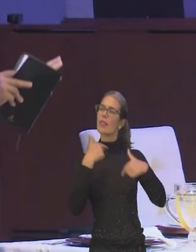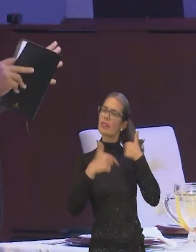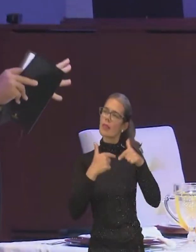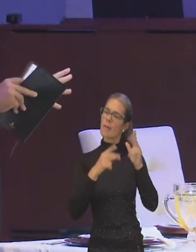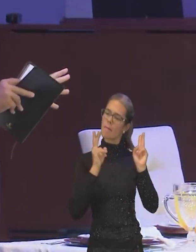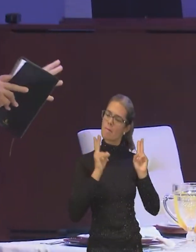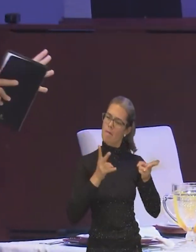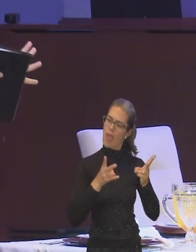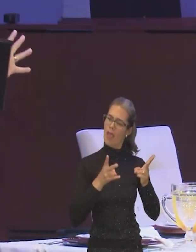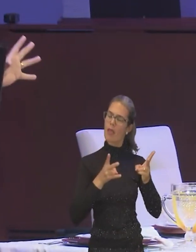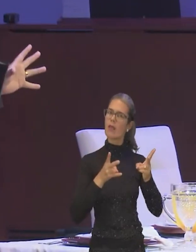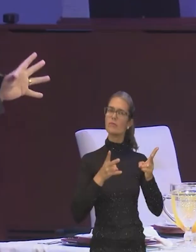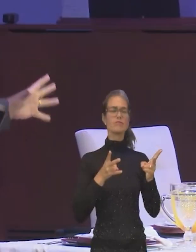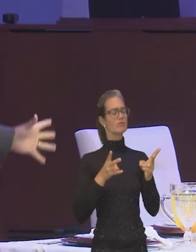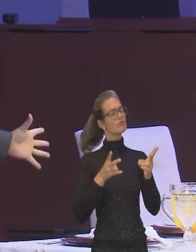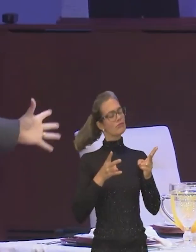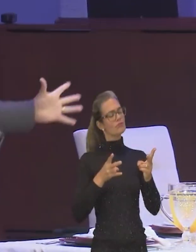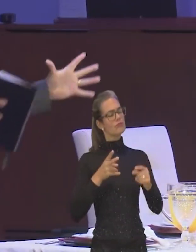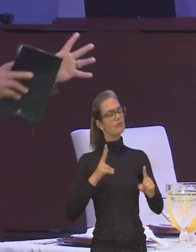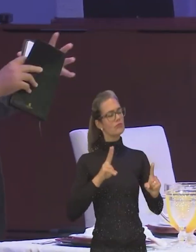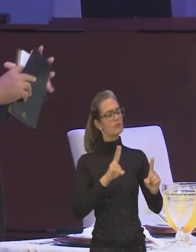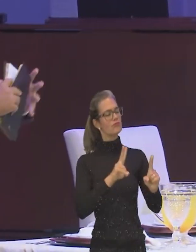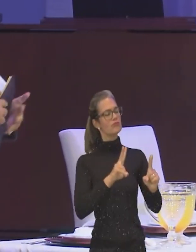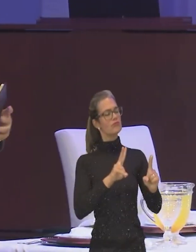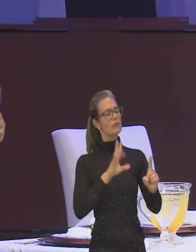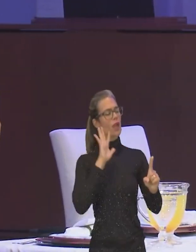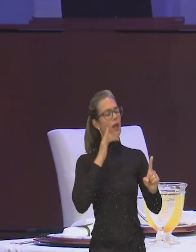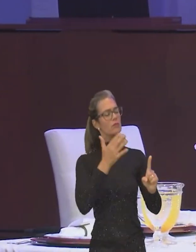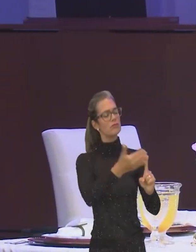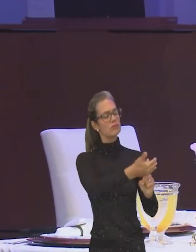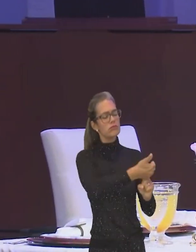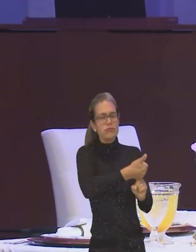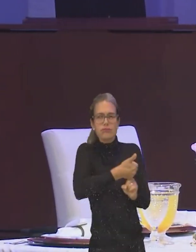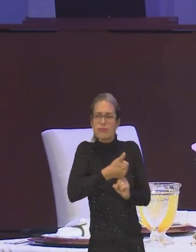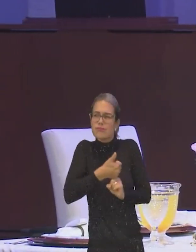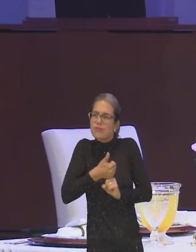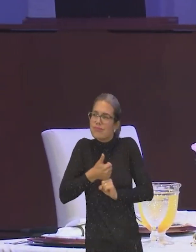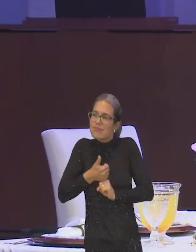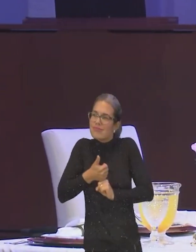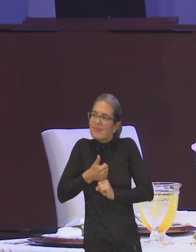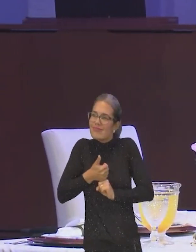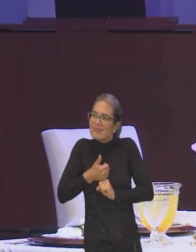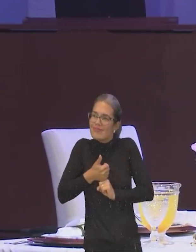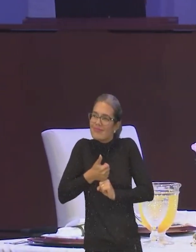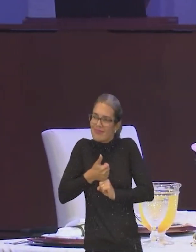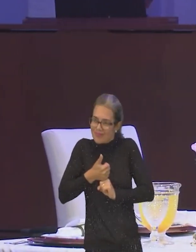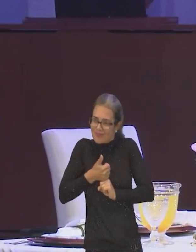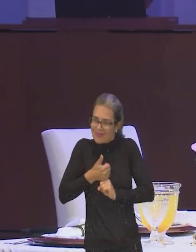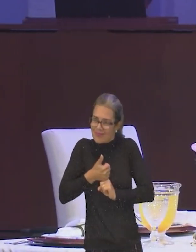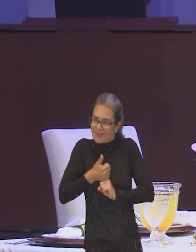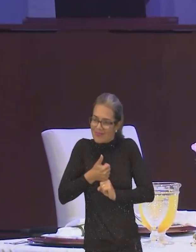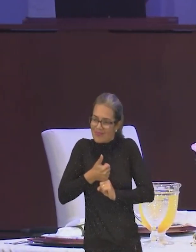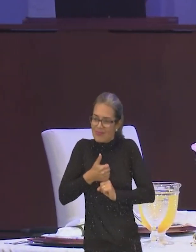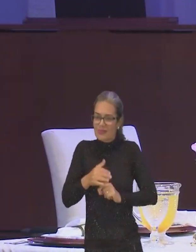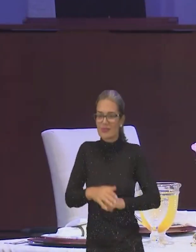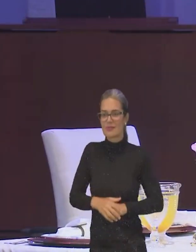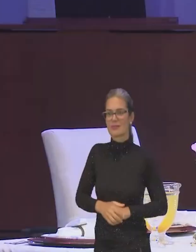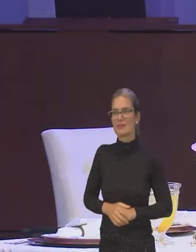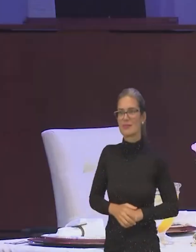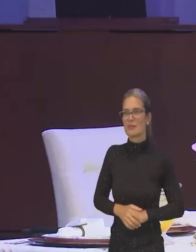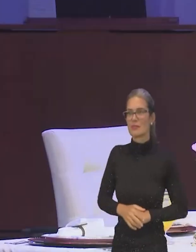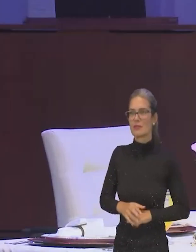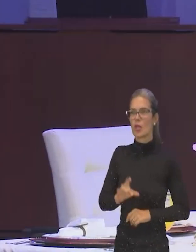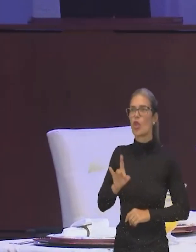ali naquele momento eles resolveram abraçá-lo. Crianças, mas não foi apenas